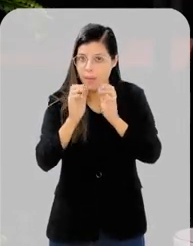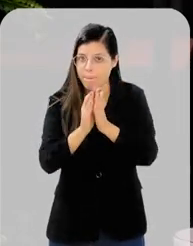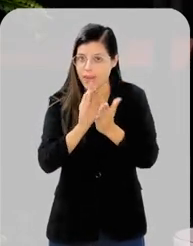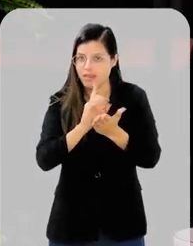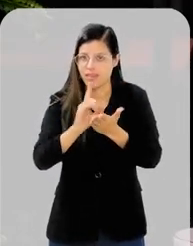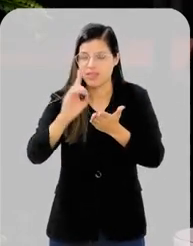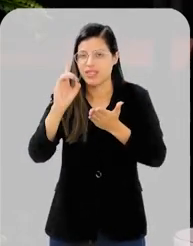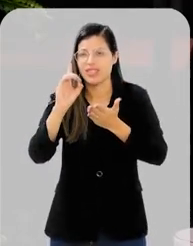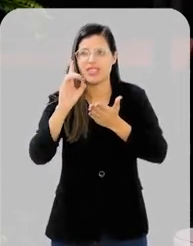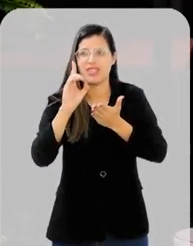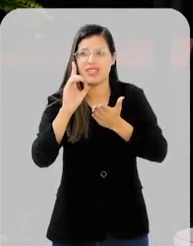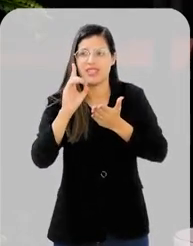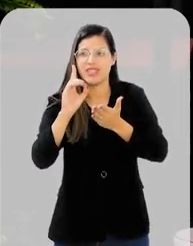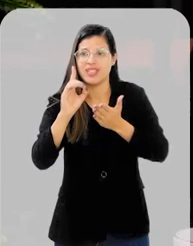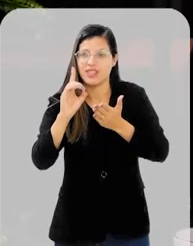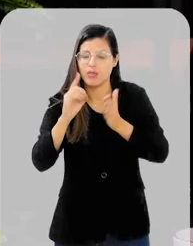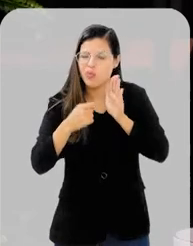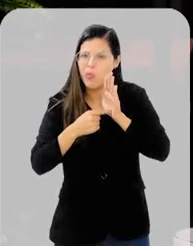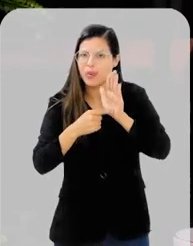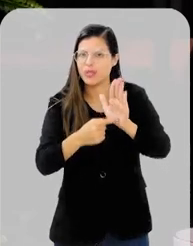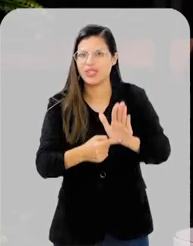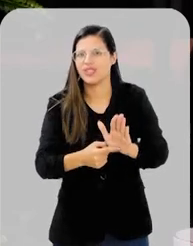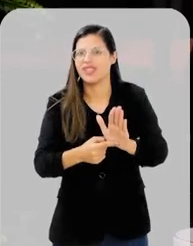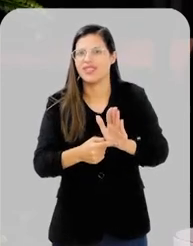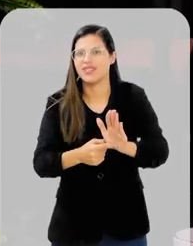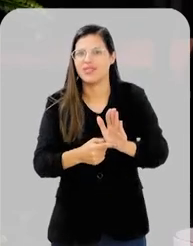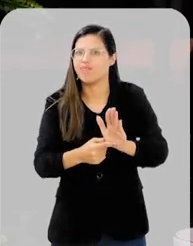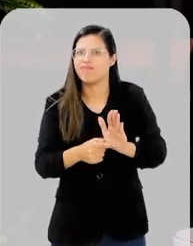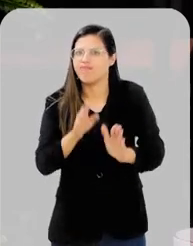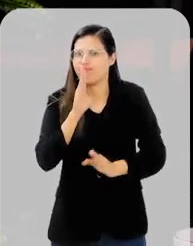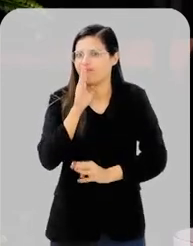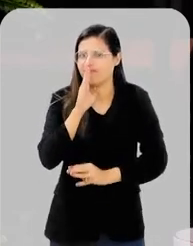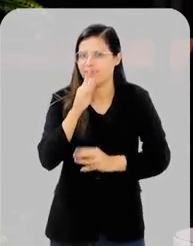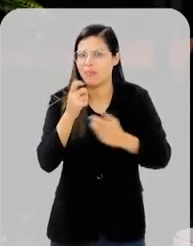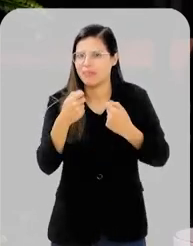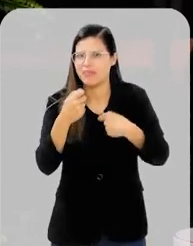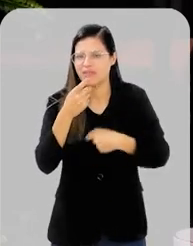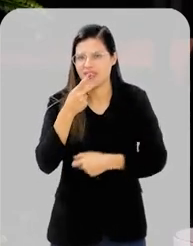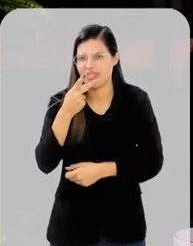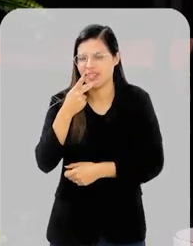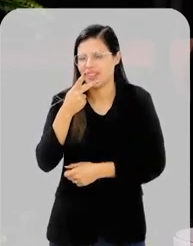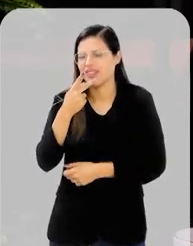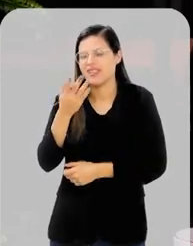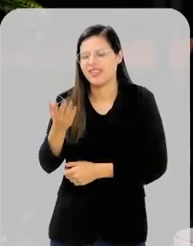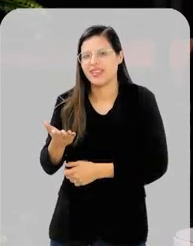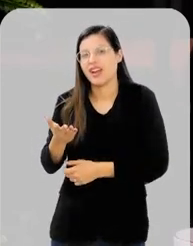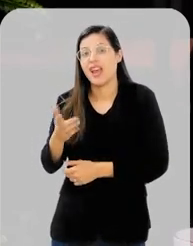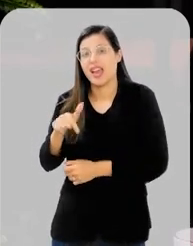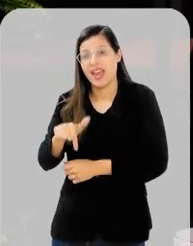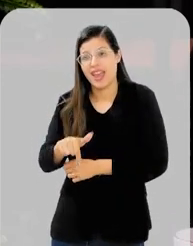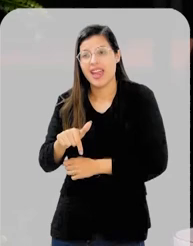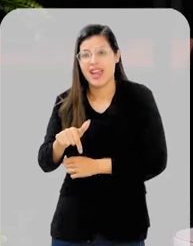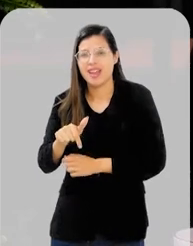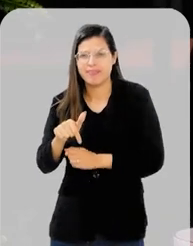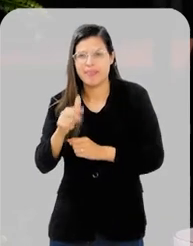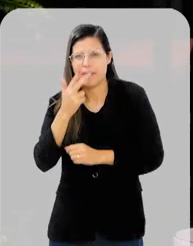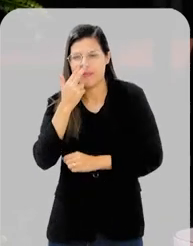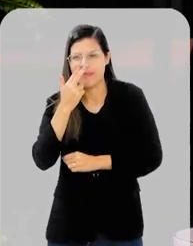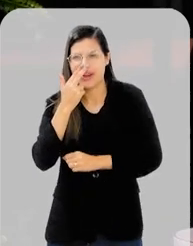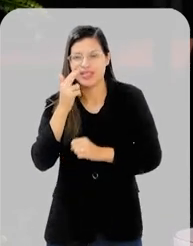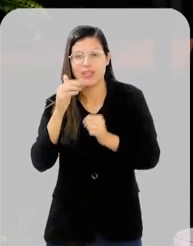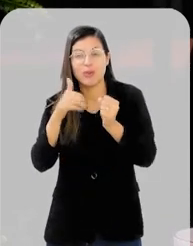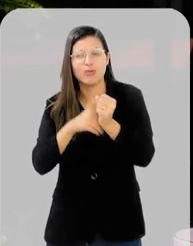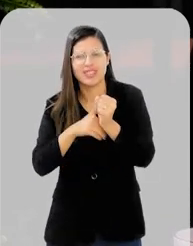Deus mesmo sem precisar falar dele porque eu acho que esse é o grande mistério as